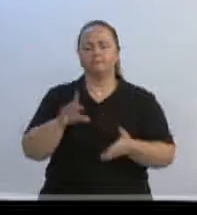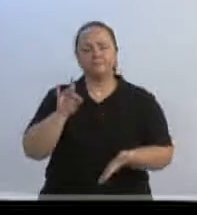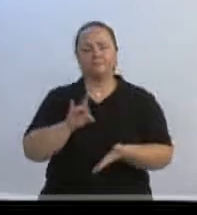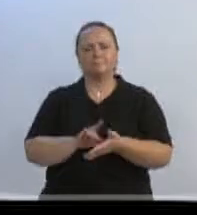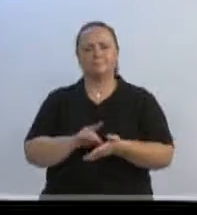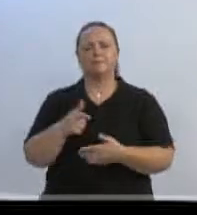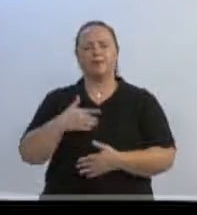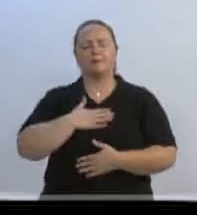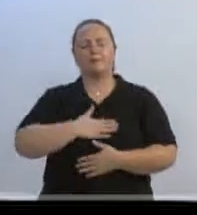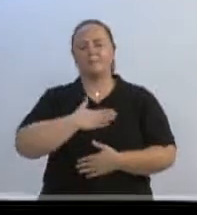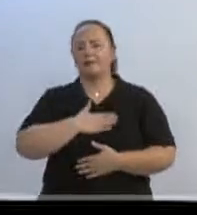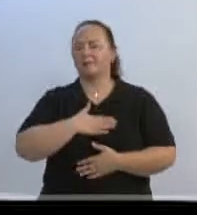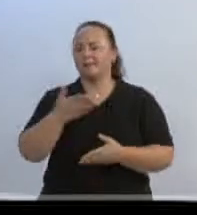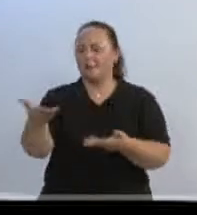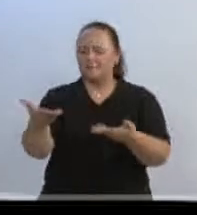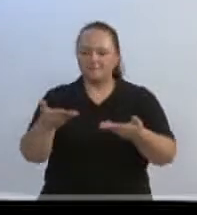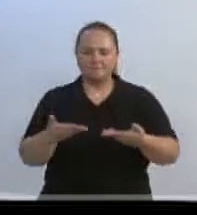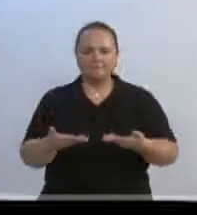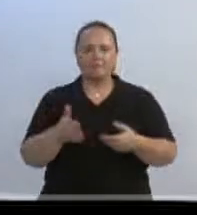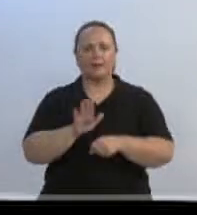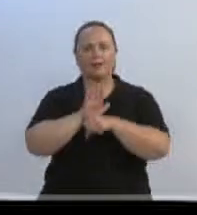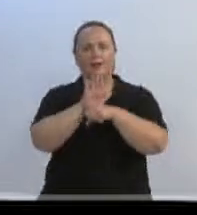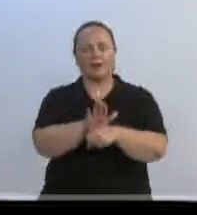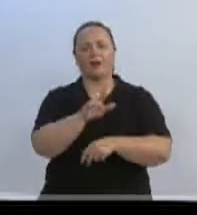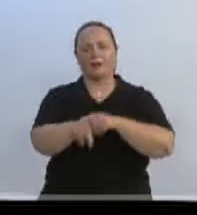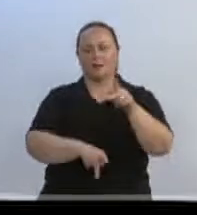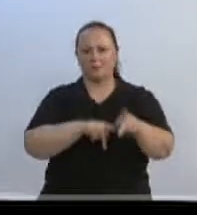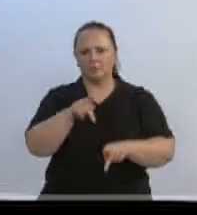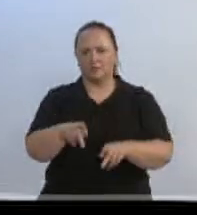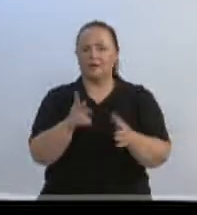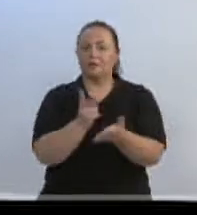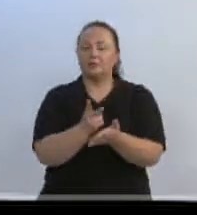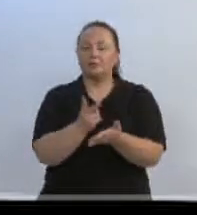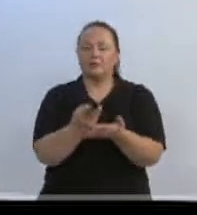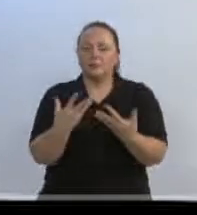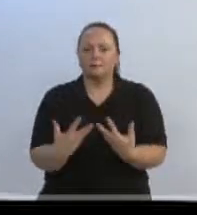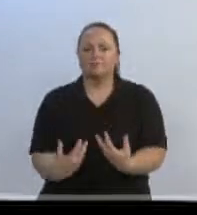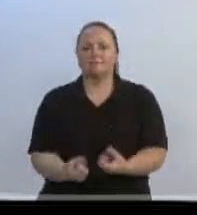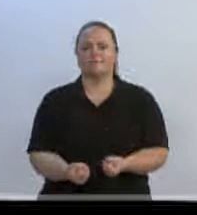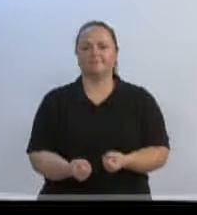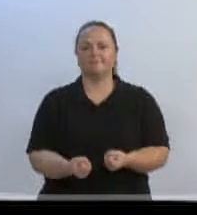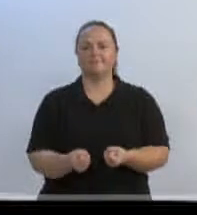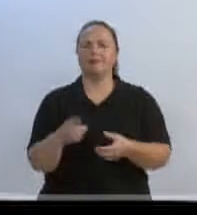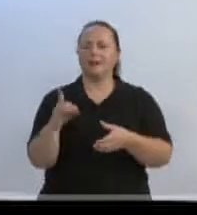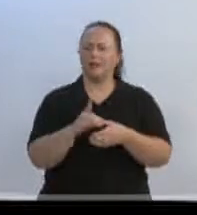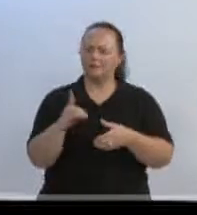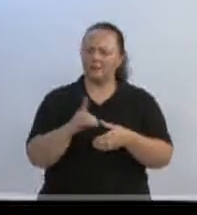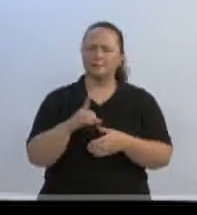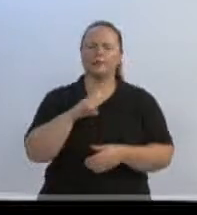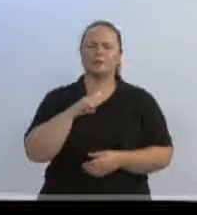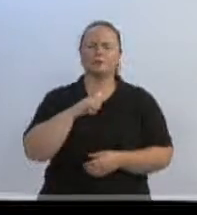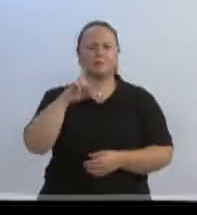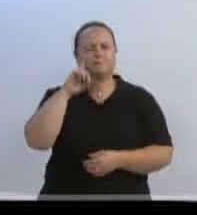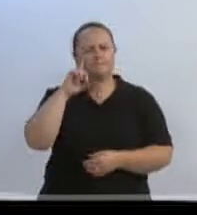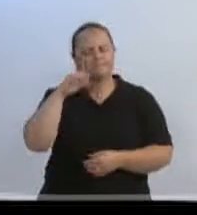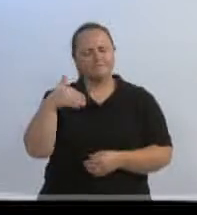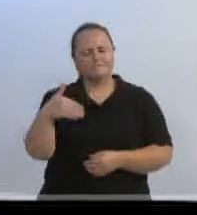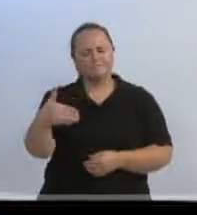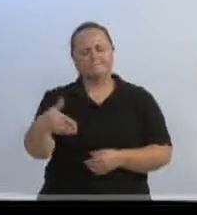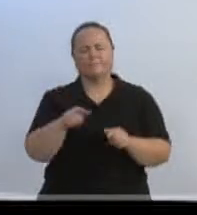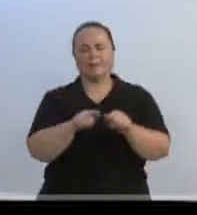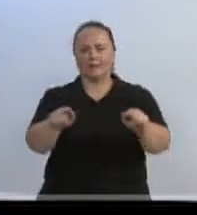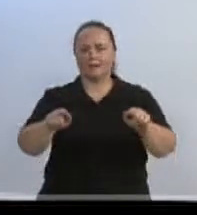nosso também prazer poder servir a população sempre receber a todos são muitos atendimentos que fazemos diariamente em nosso gabinete